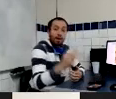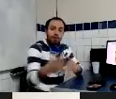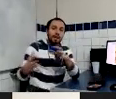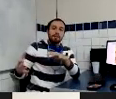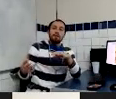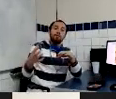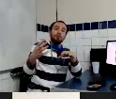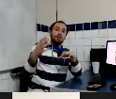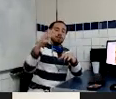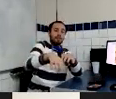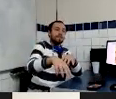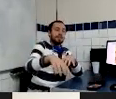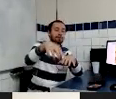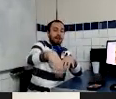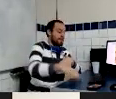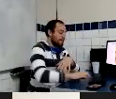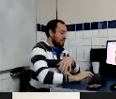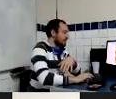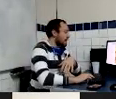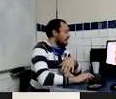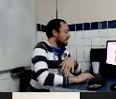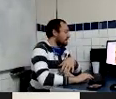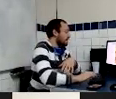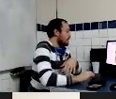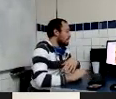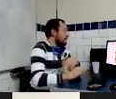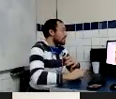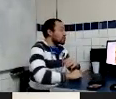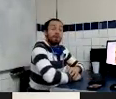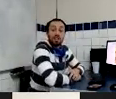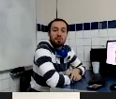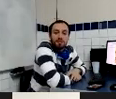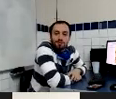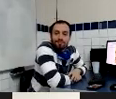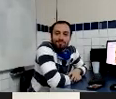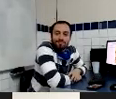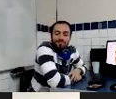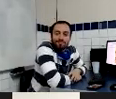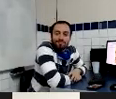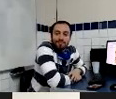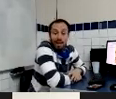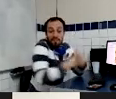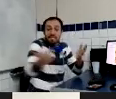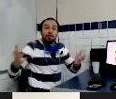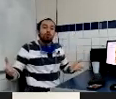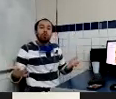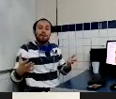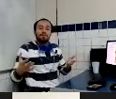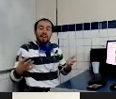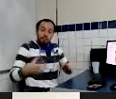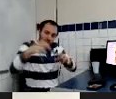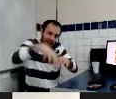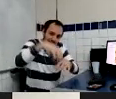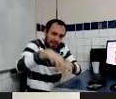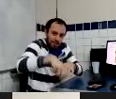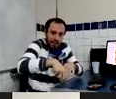o que acontece então quando você tem uma civilização que ela fica sedentária? Sobra de alimentos. Ela faz agricultura.